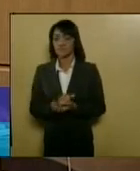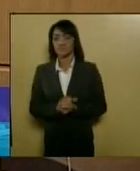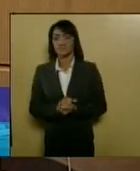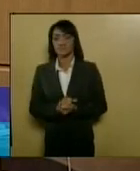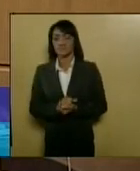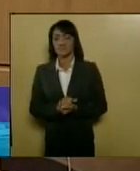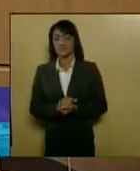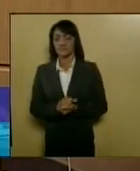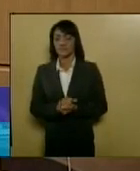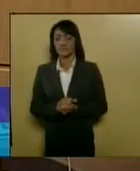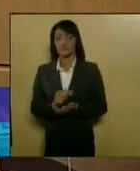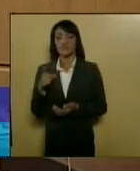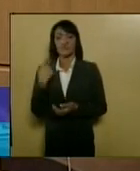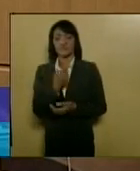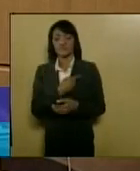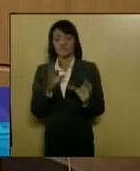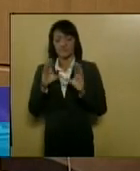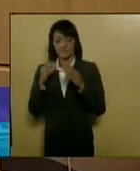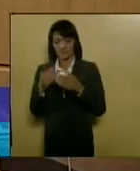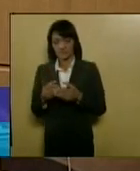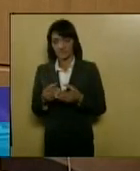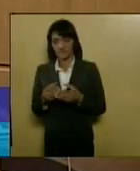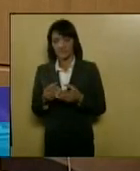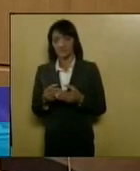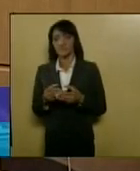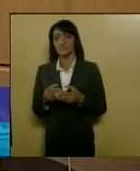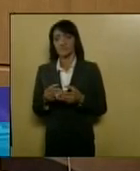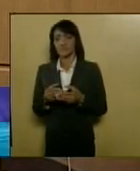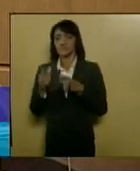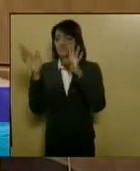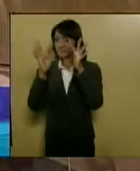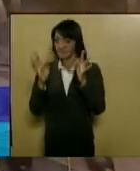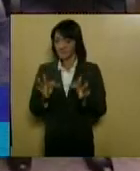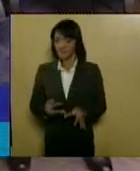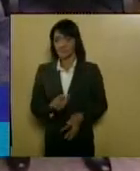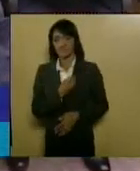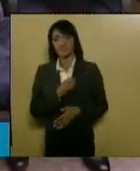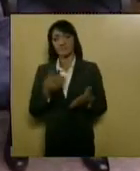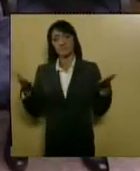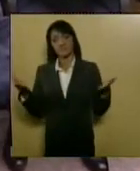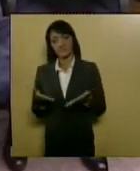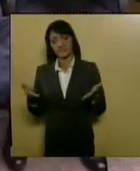da nossa casa, do nosso batalhão, muito feliz com a sua presença no dia de hoje.